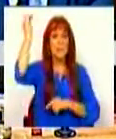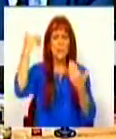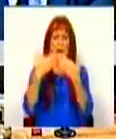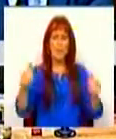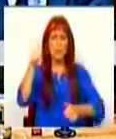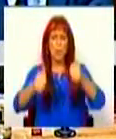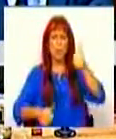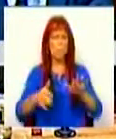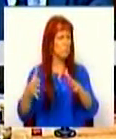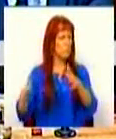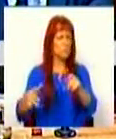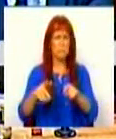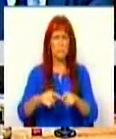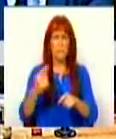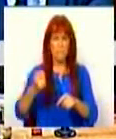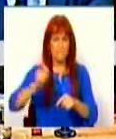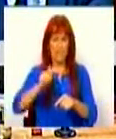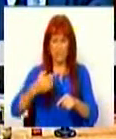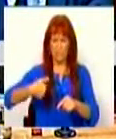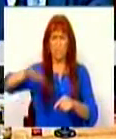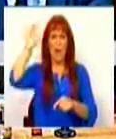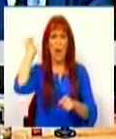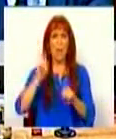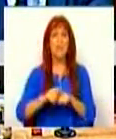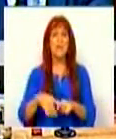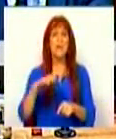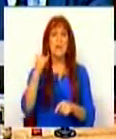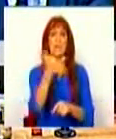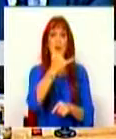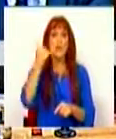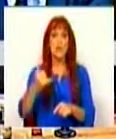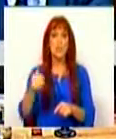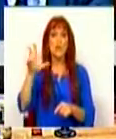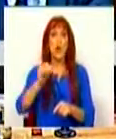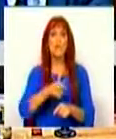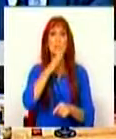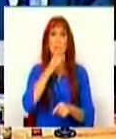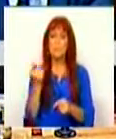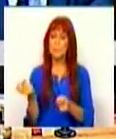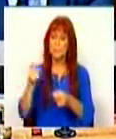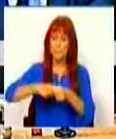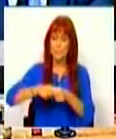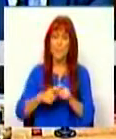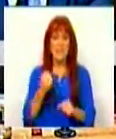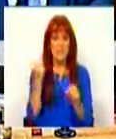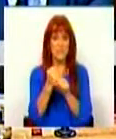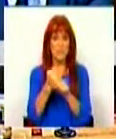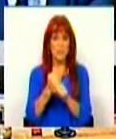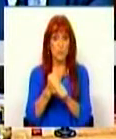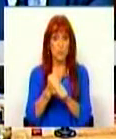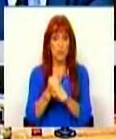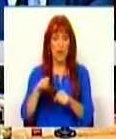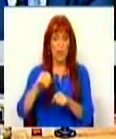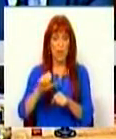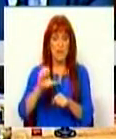aberto o concurso há vários meses para a aquisição de 22 novas composições para o Serviço